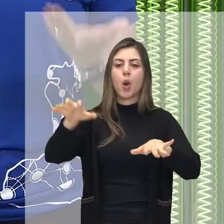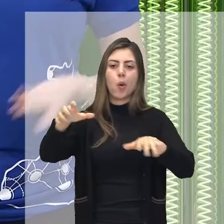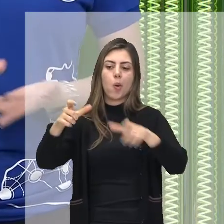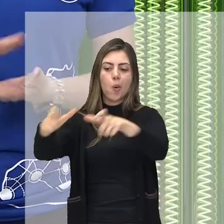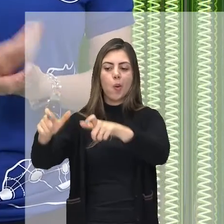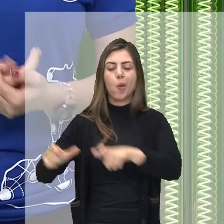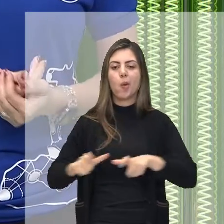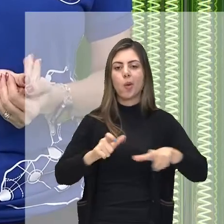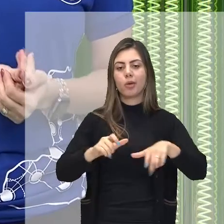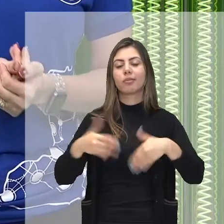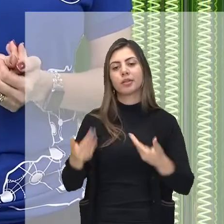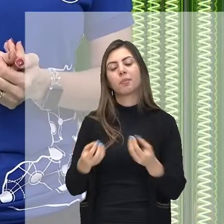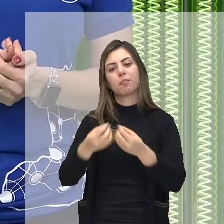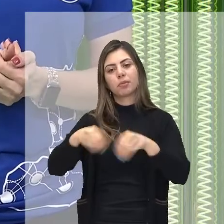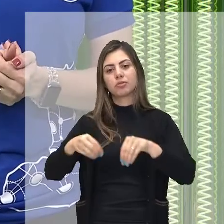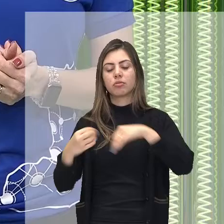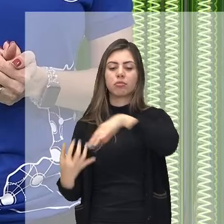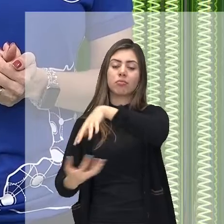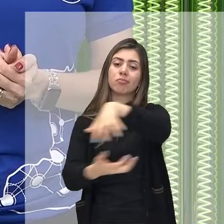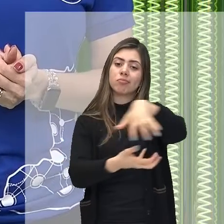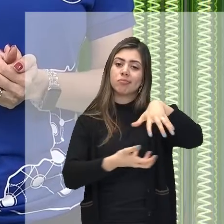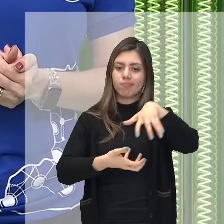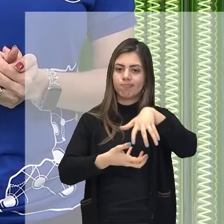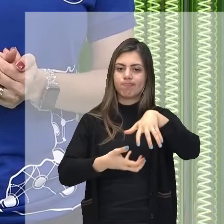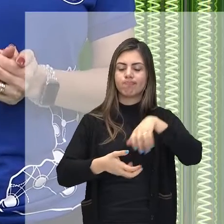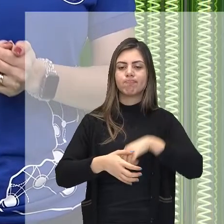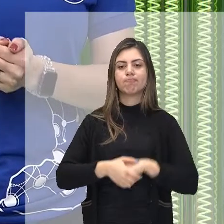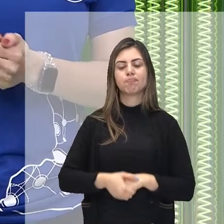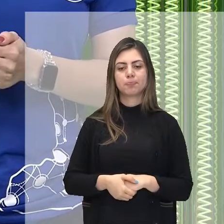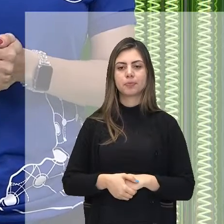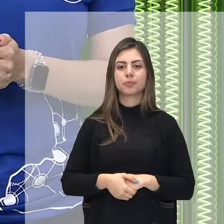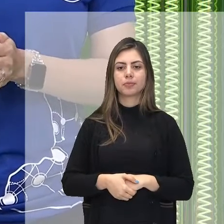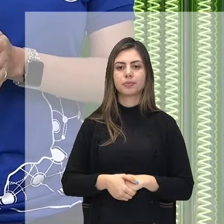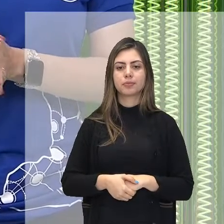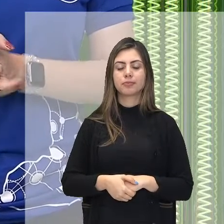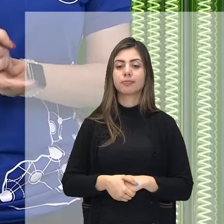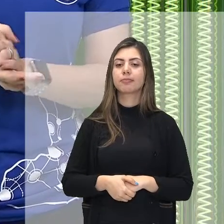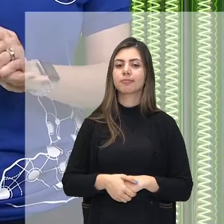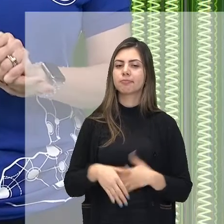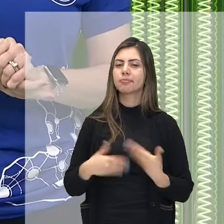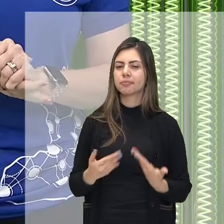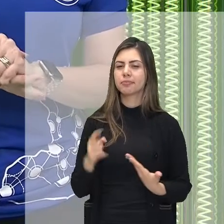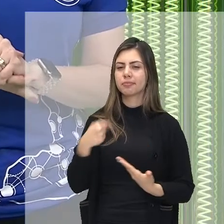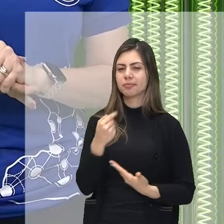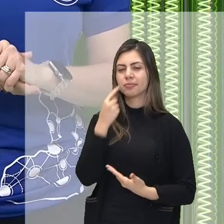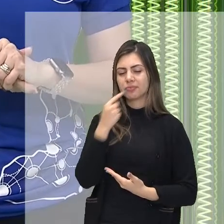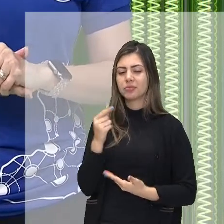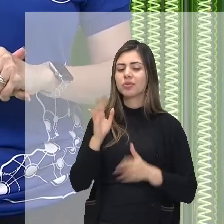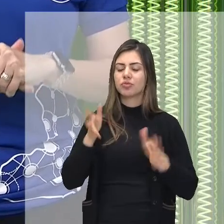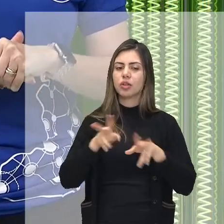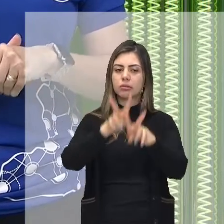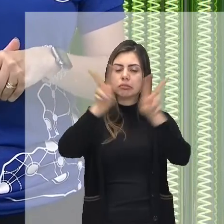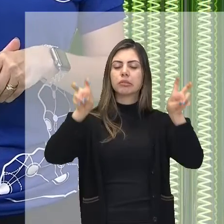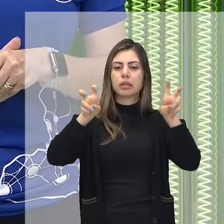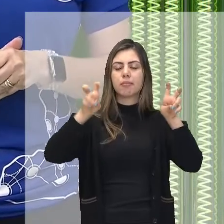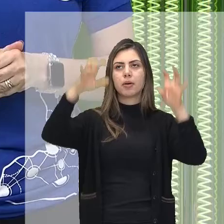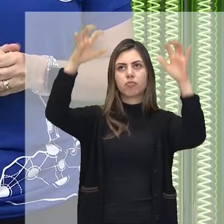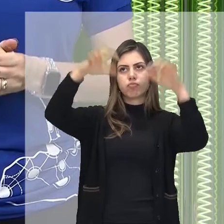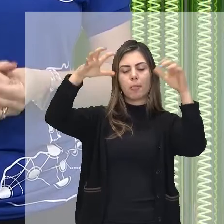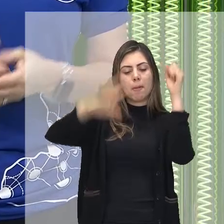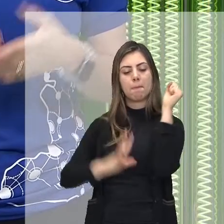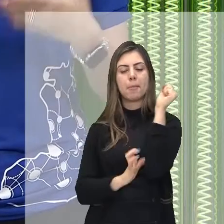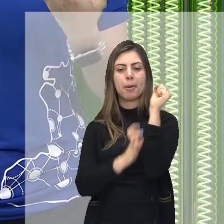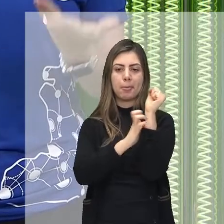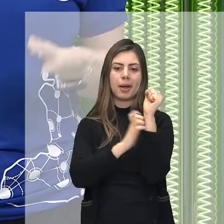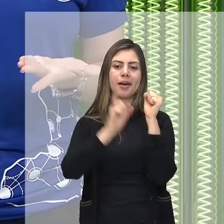consequência global da chuva ácida, certo? Então, nós vimos aí a chuva ácida como sendo